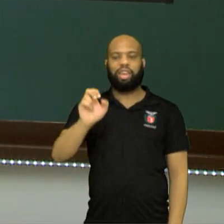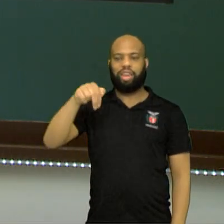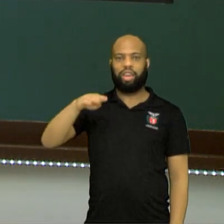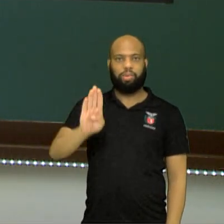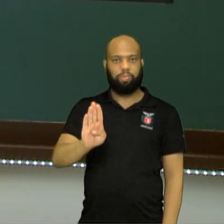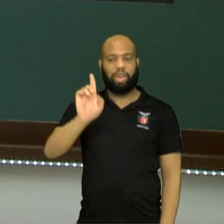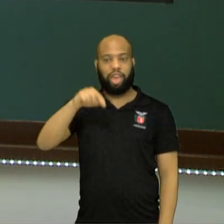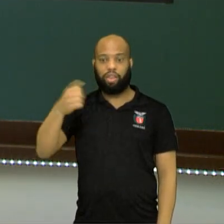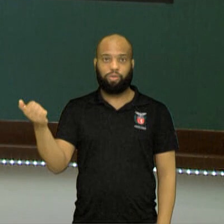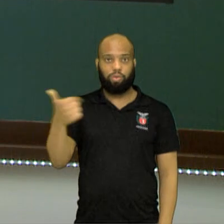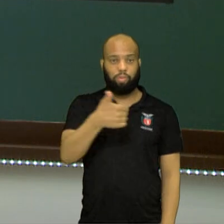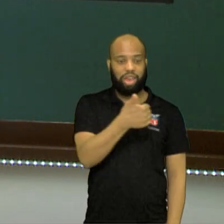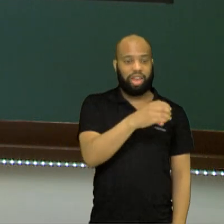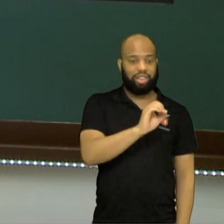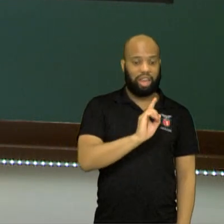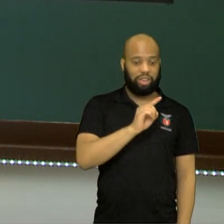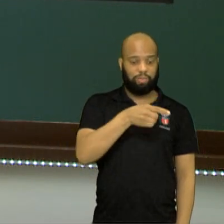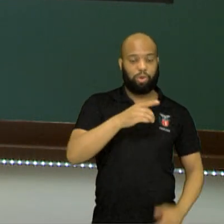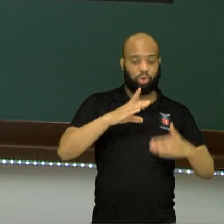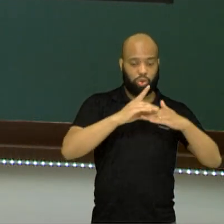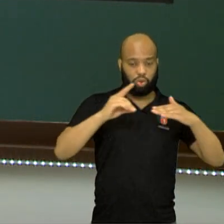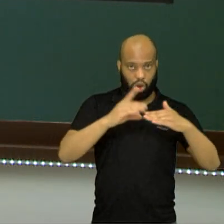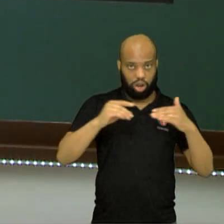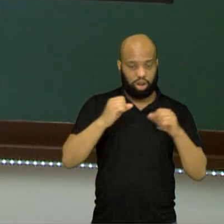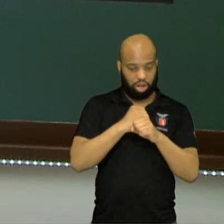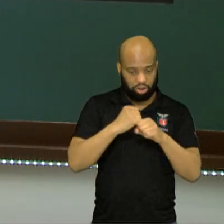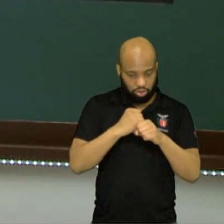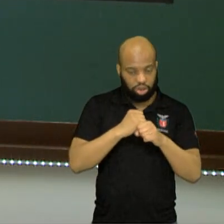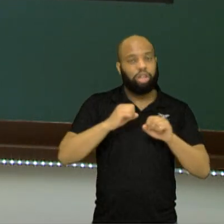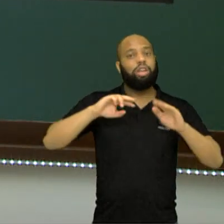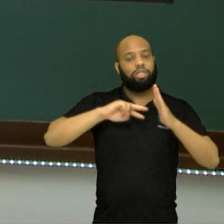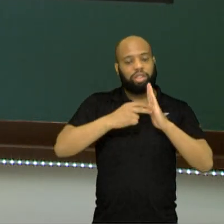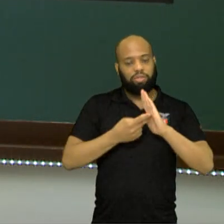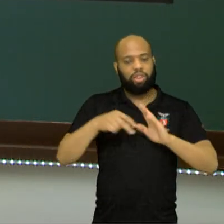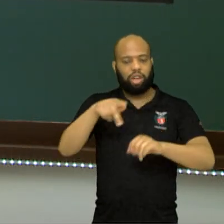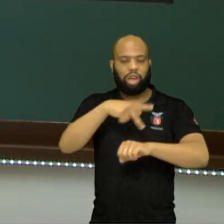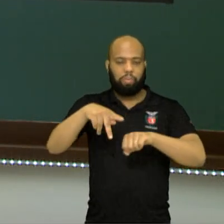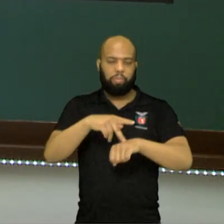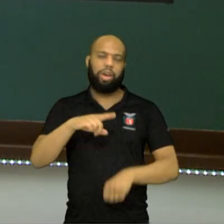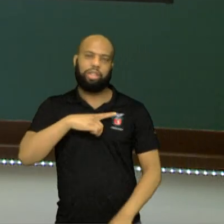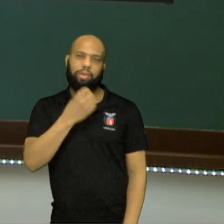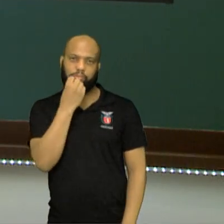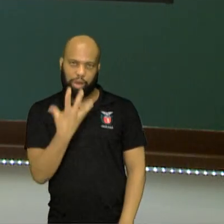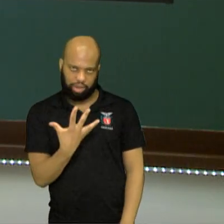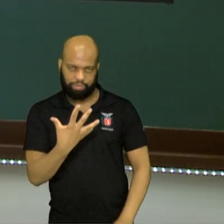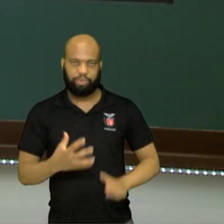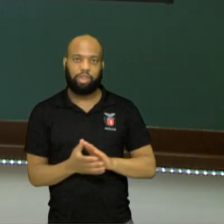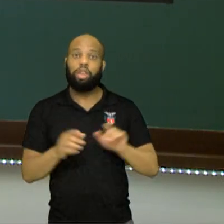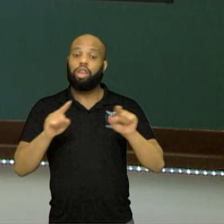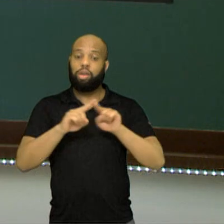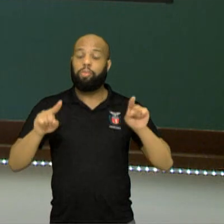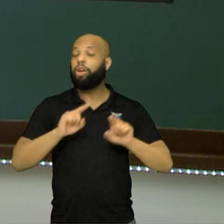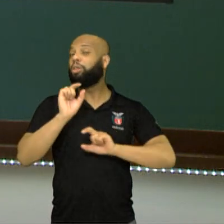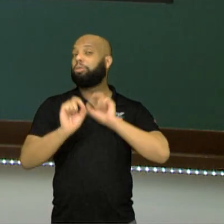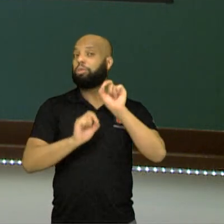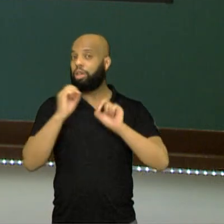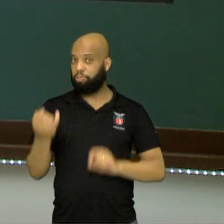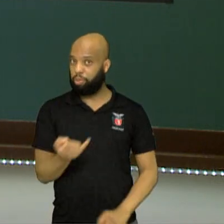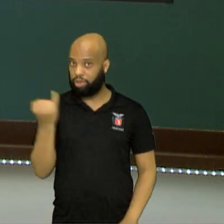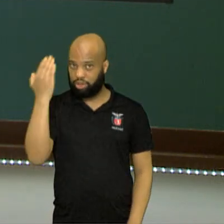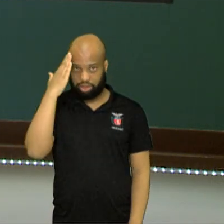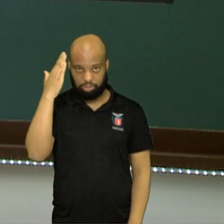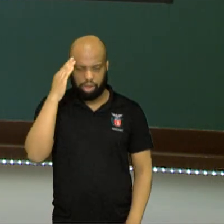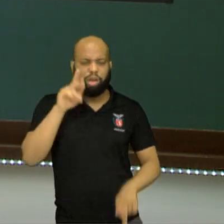a 10 mil dólares ano, quer dizer que o país está razoavelmente bem. Mas a grande questão é, a